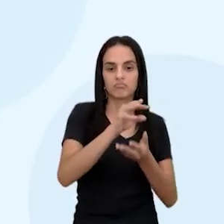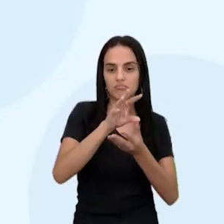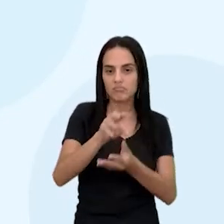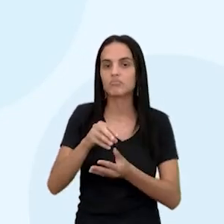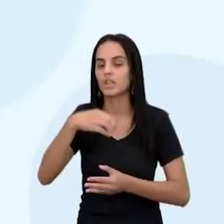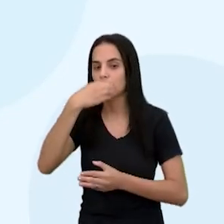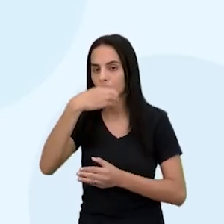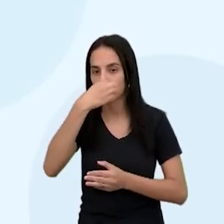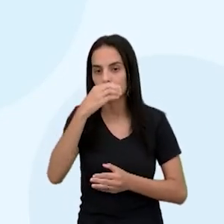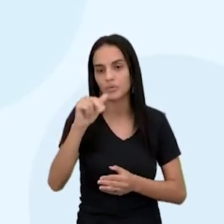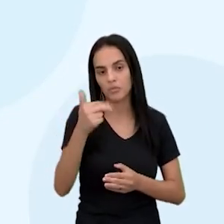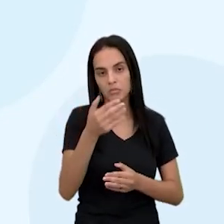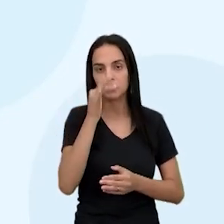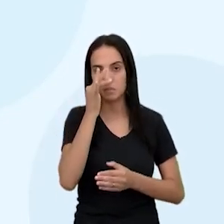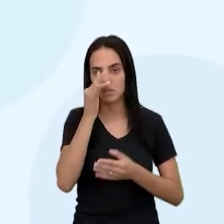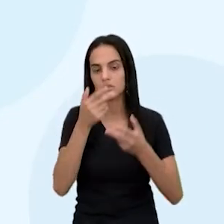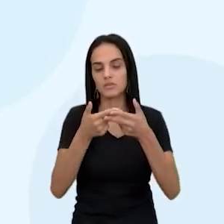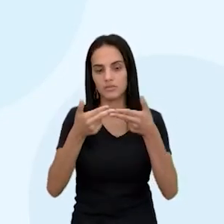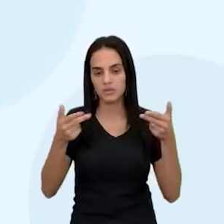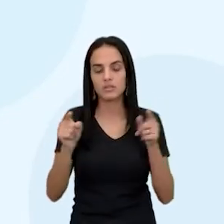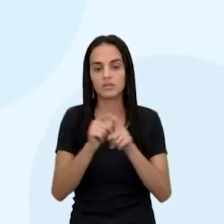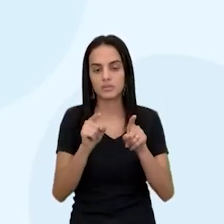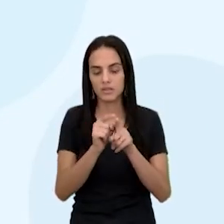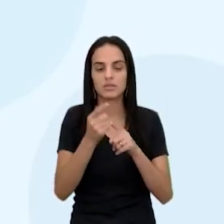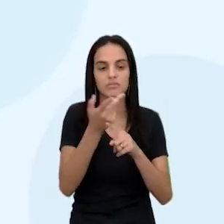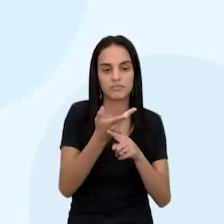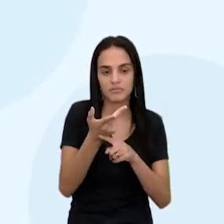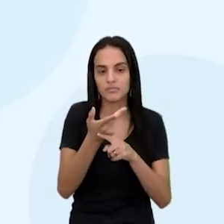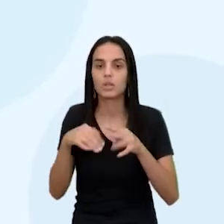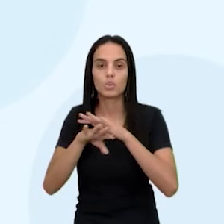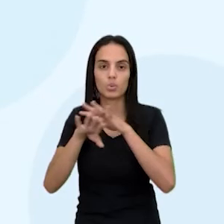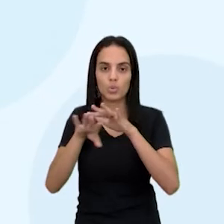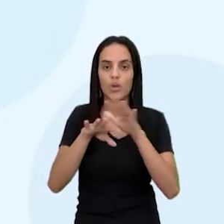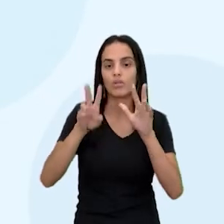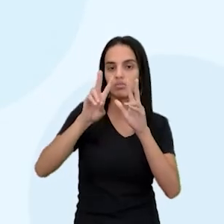natalidade aumenta, né? aumenta vertiginosamente.